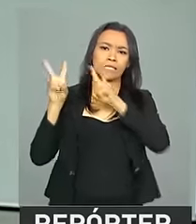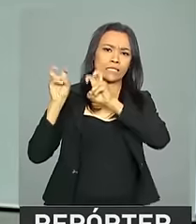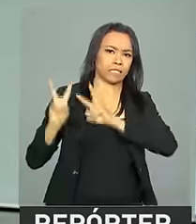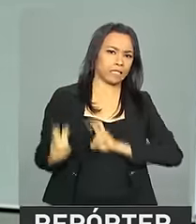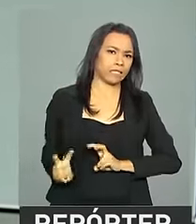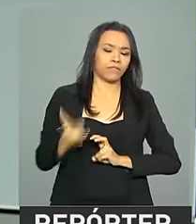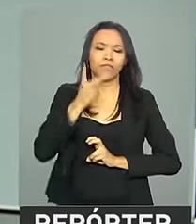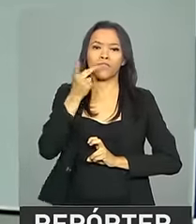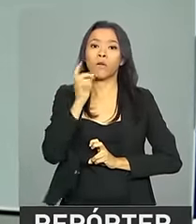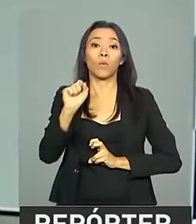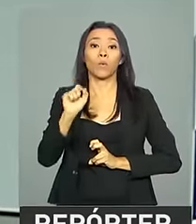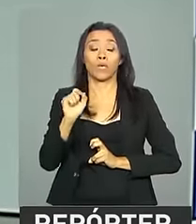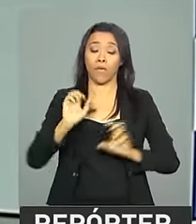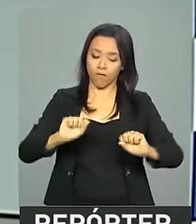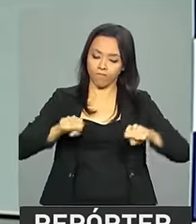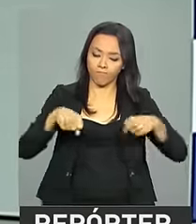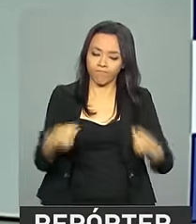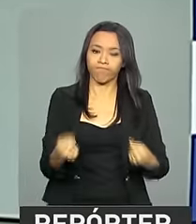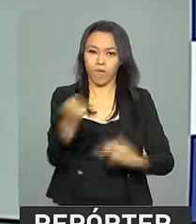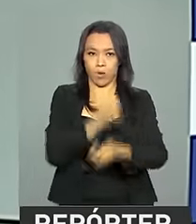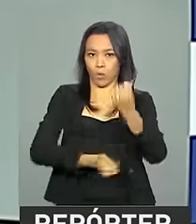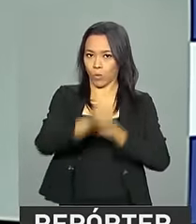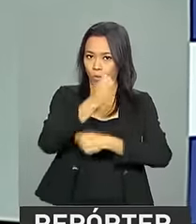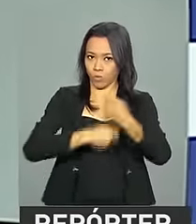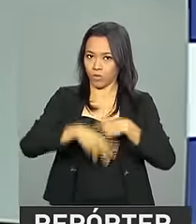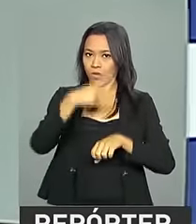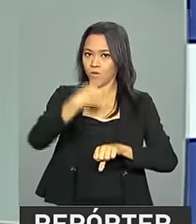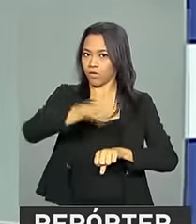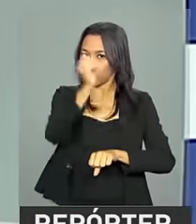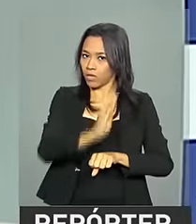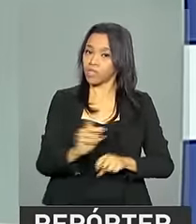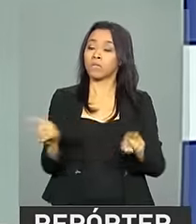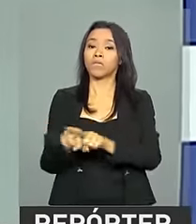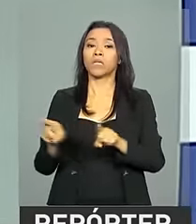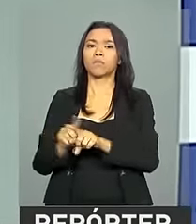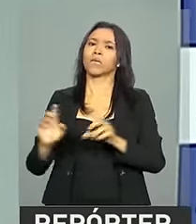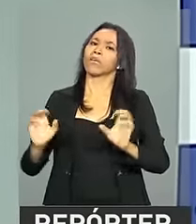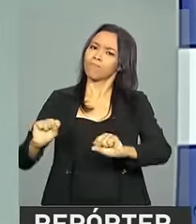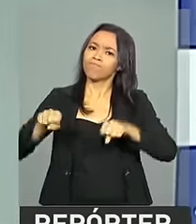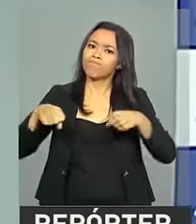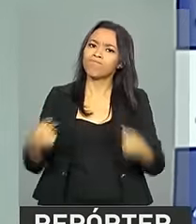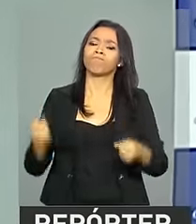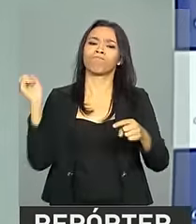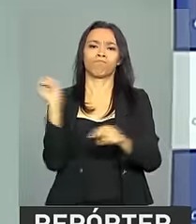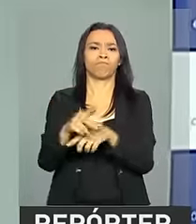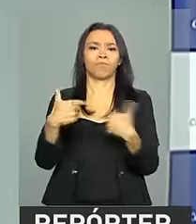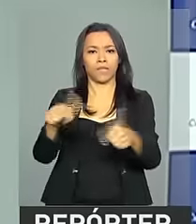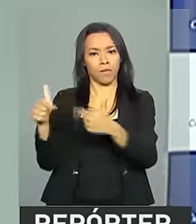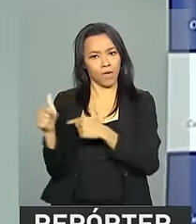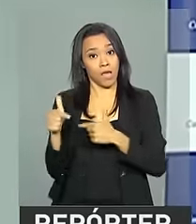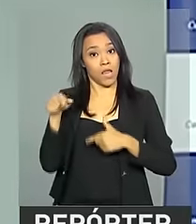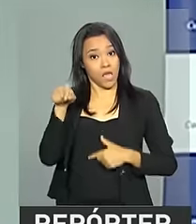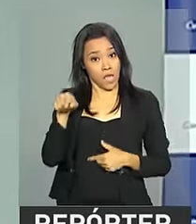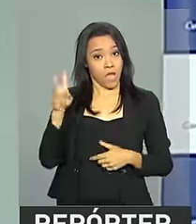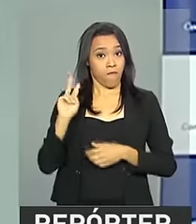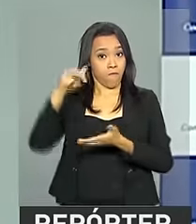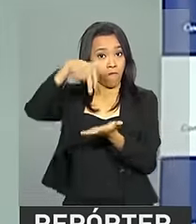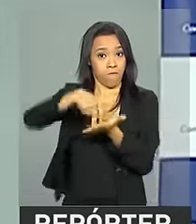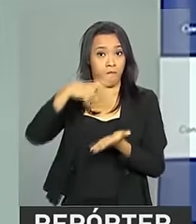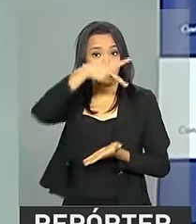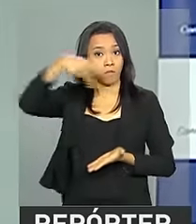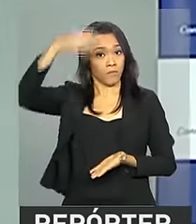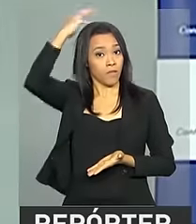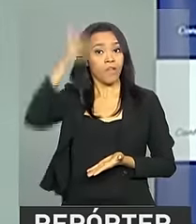retomada do crescimento econômico no país, também sobre a retomada da geração de empregos no Brasil. Segundo ele, a expectativa é que o